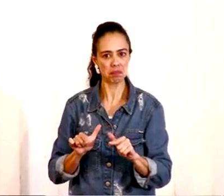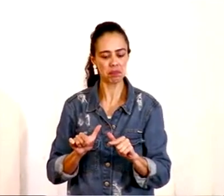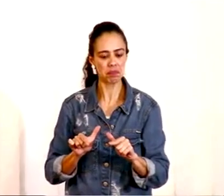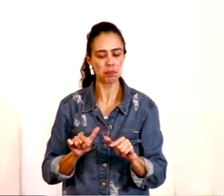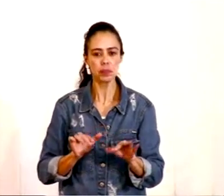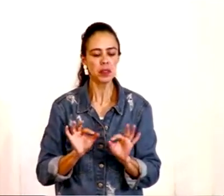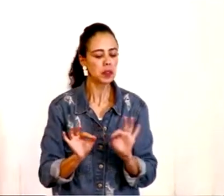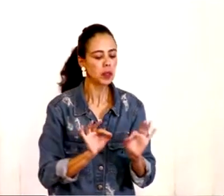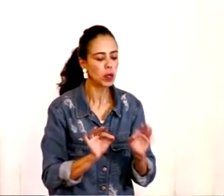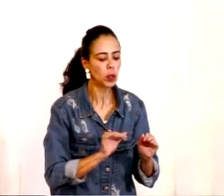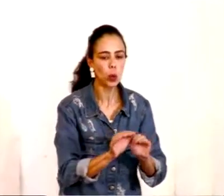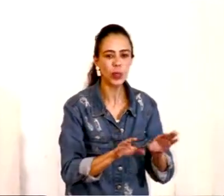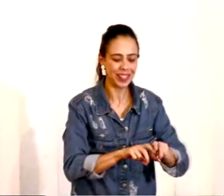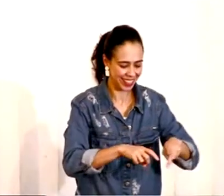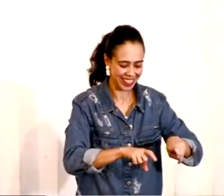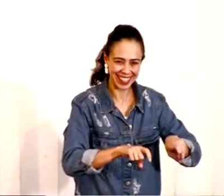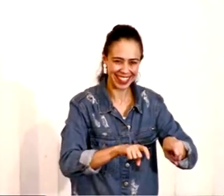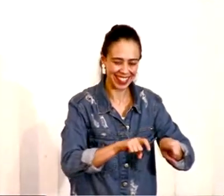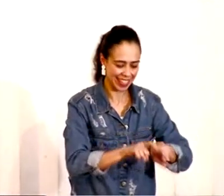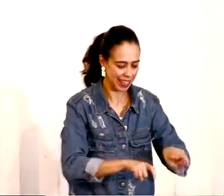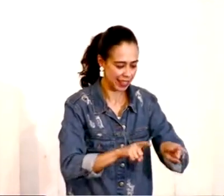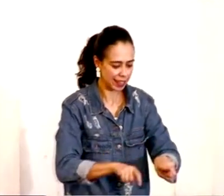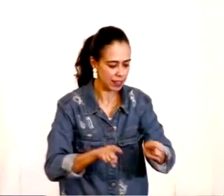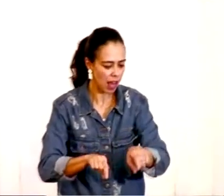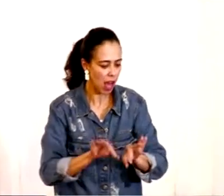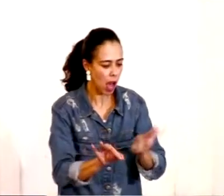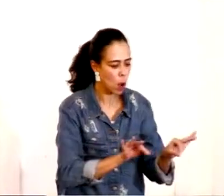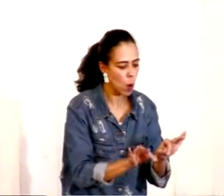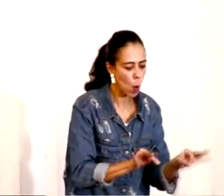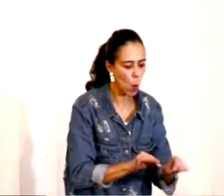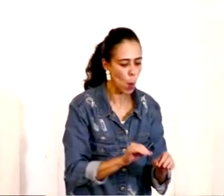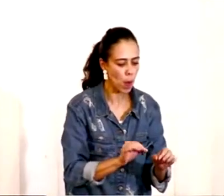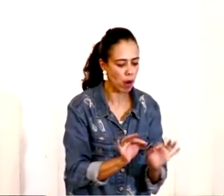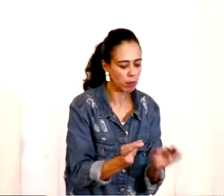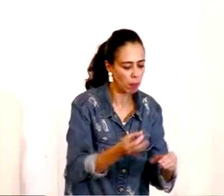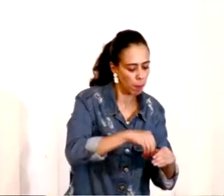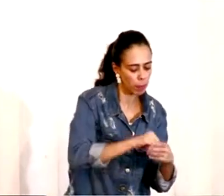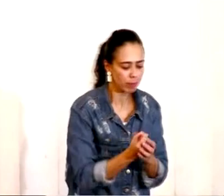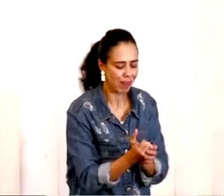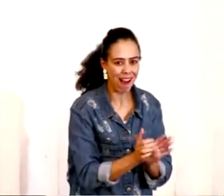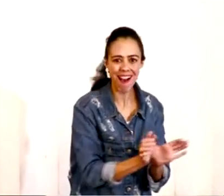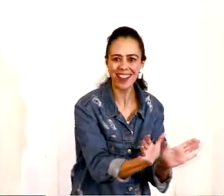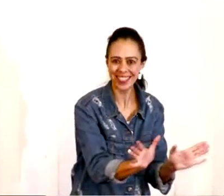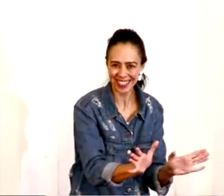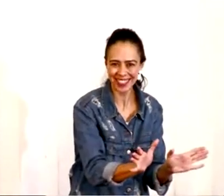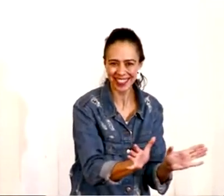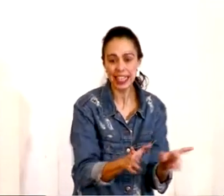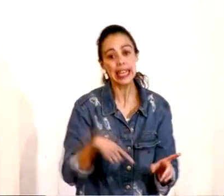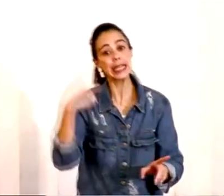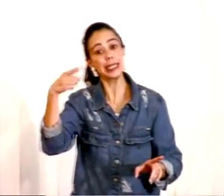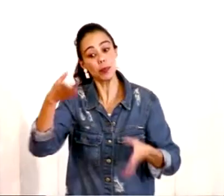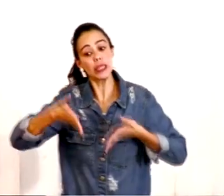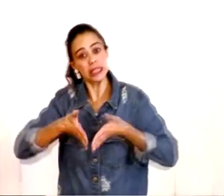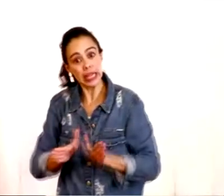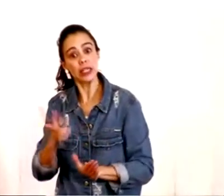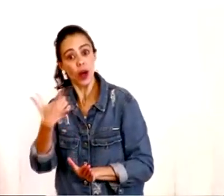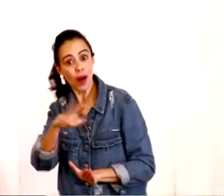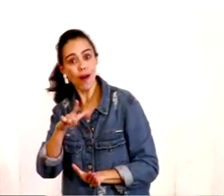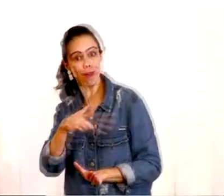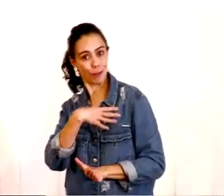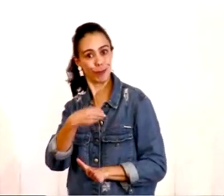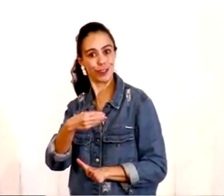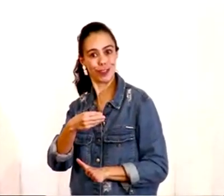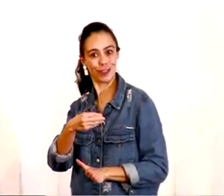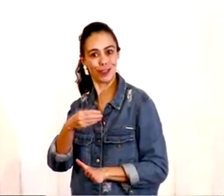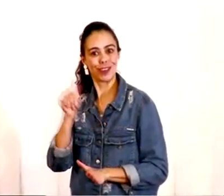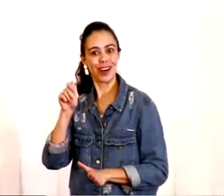filho chamado Abel. Abel foi pastor de ovelhas. Perceba que